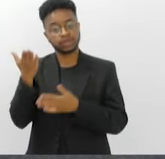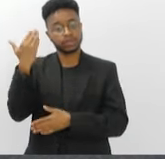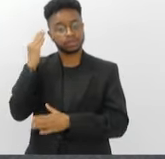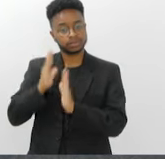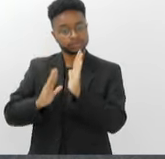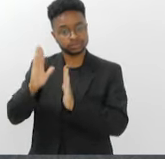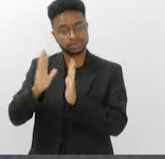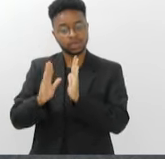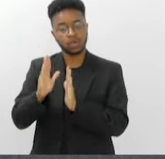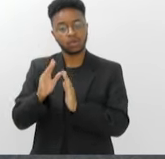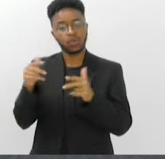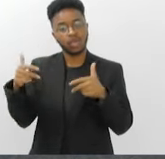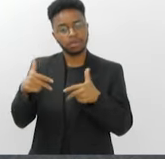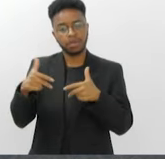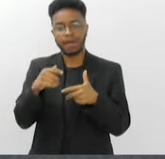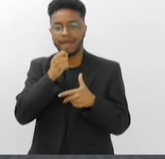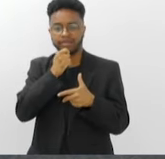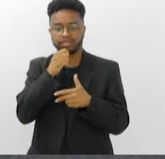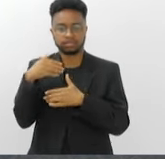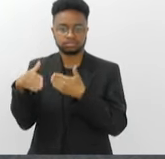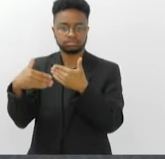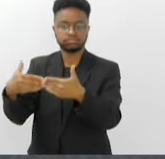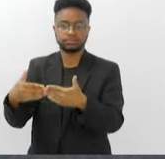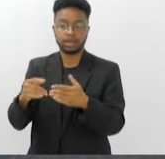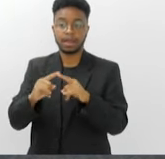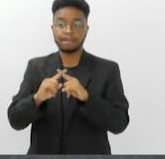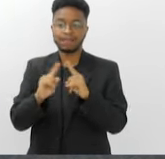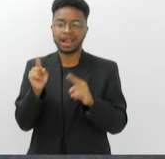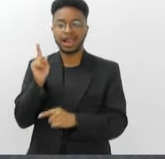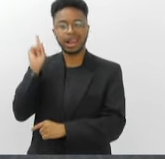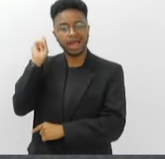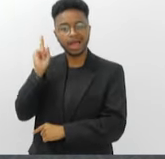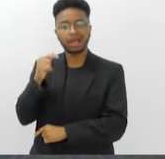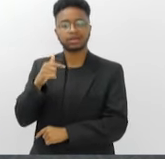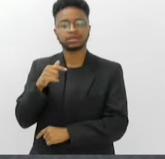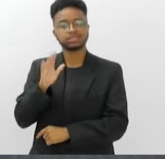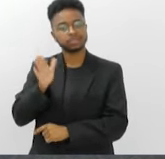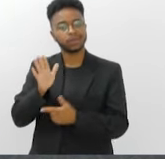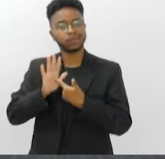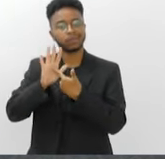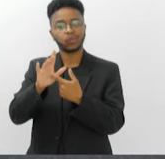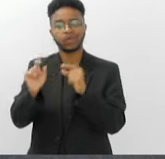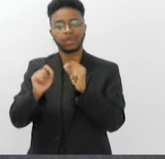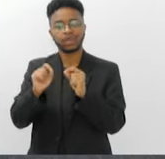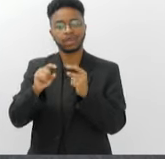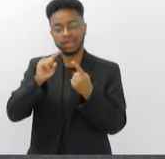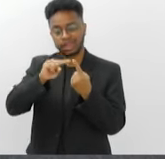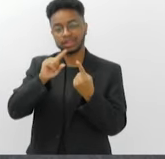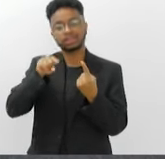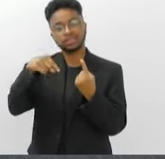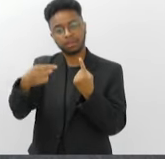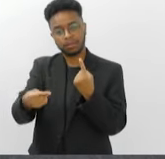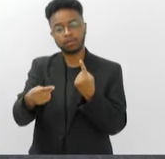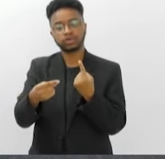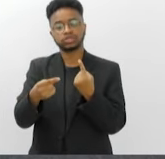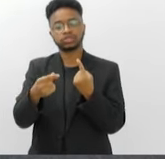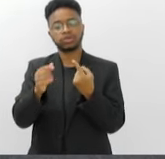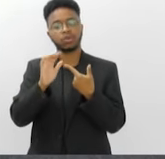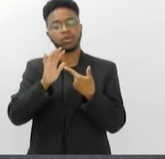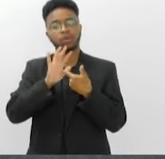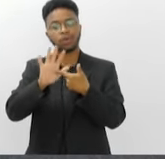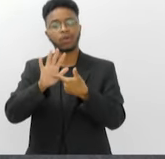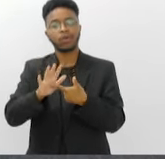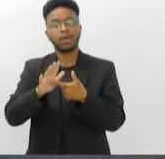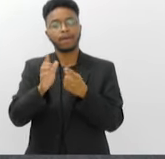era algo em crescimento, em formação. Mas ali já estava o que o BK, anos depois, vai descrever em um dos seus álbuns